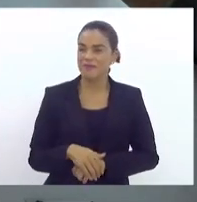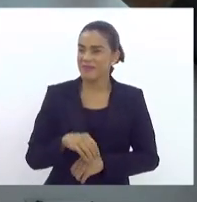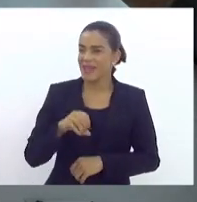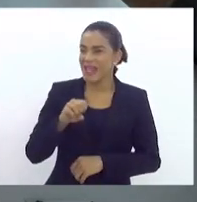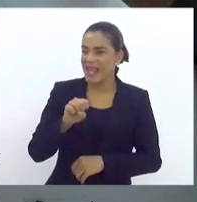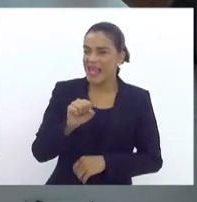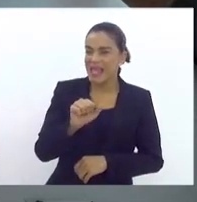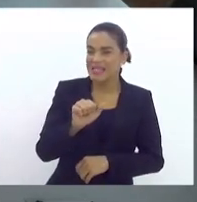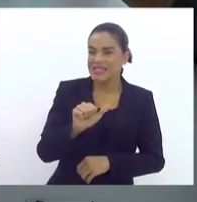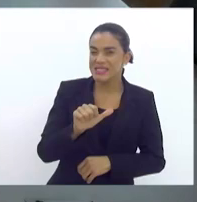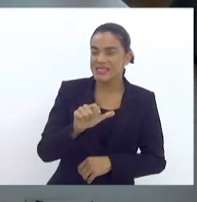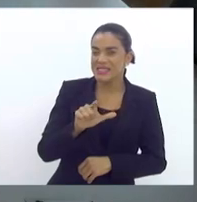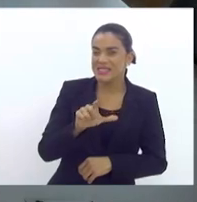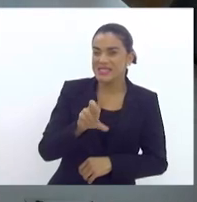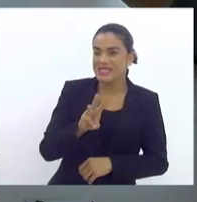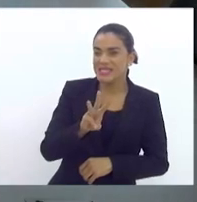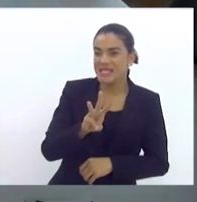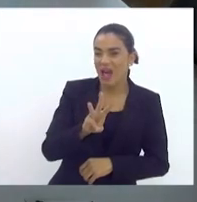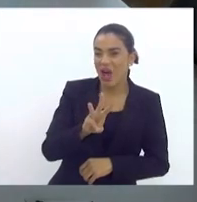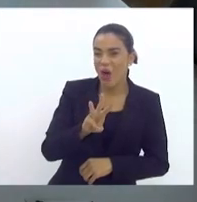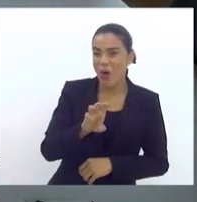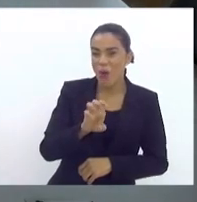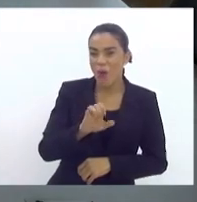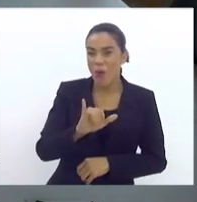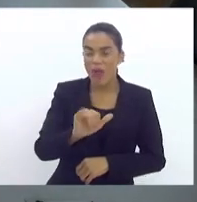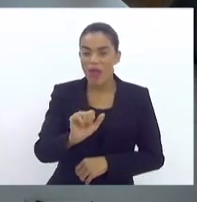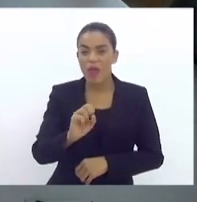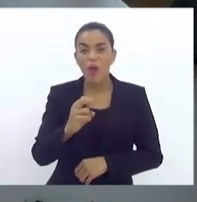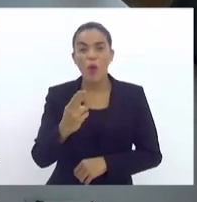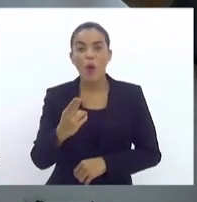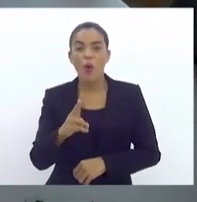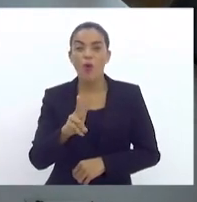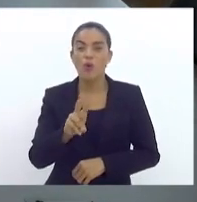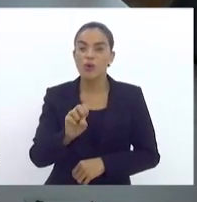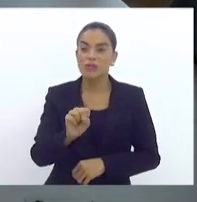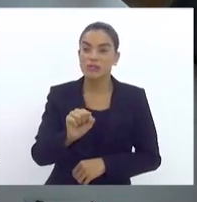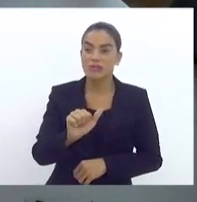nome certo é salvei não sei